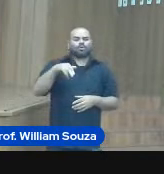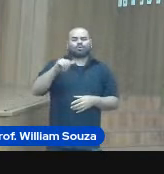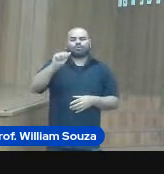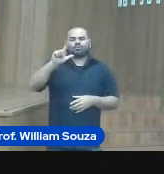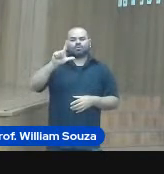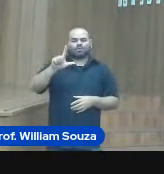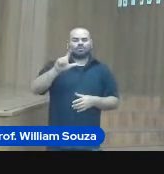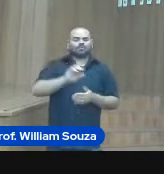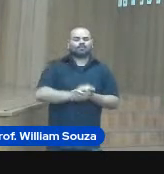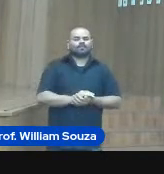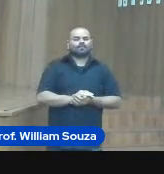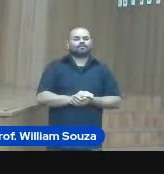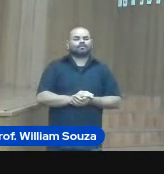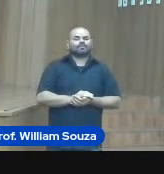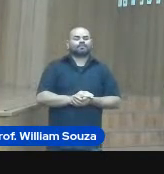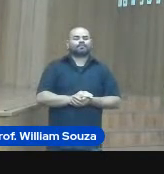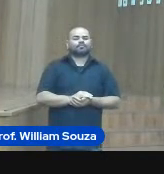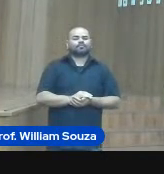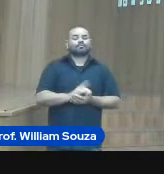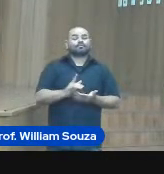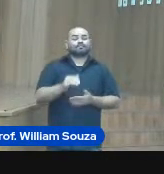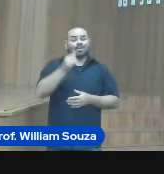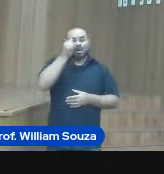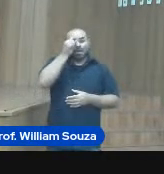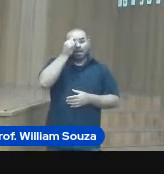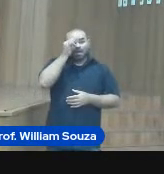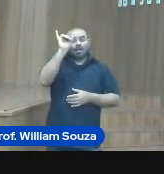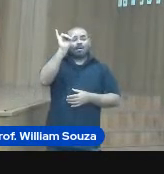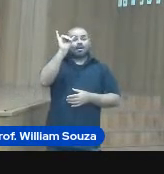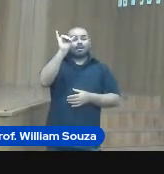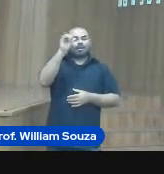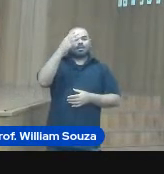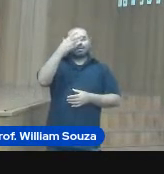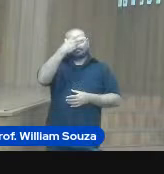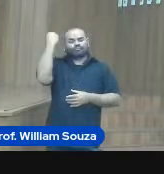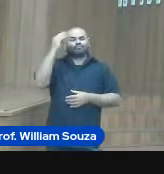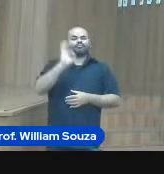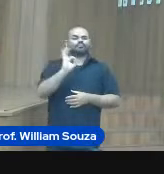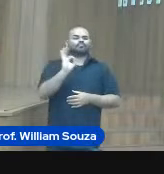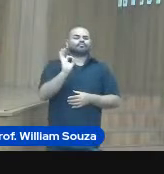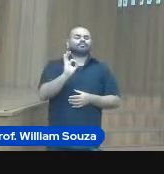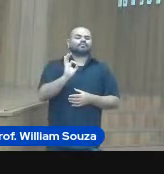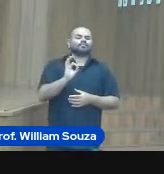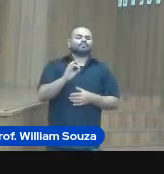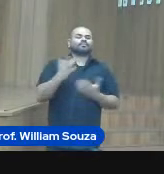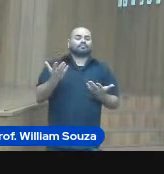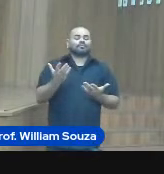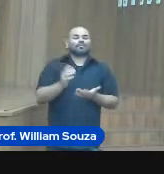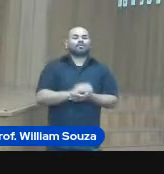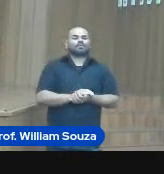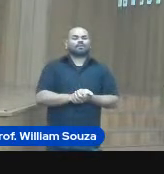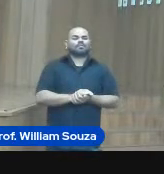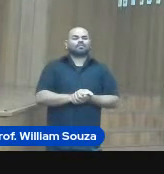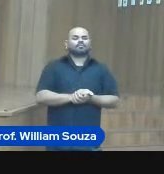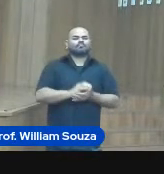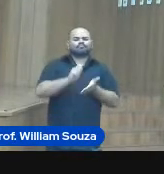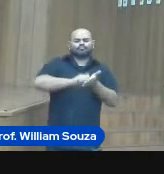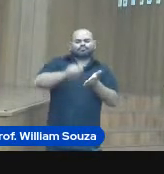A gente não pode se esquecer disso. E uma obra fundamental, ela foi escrita